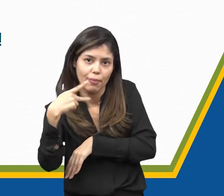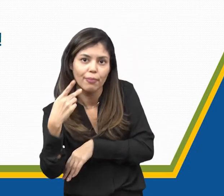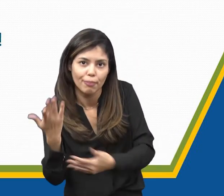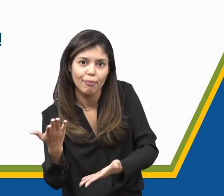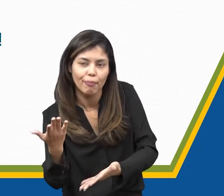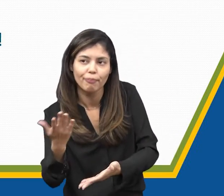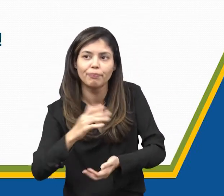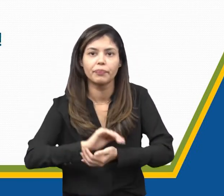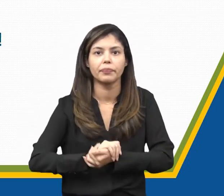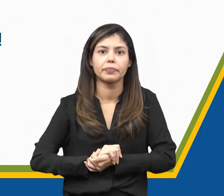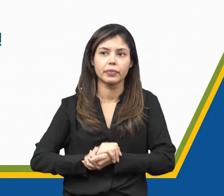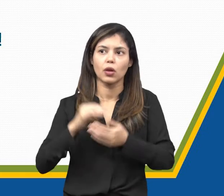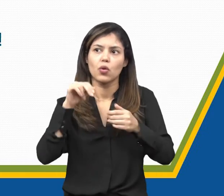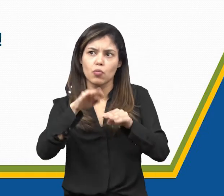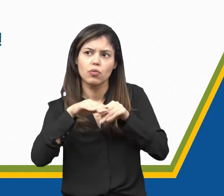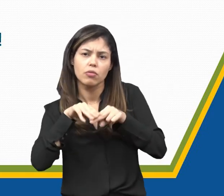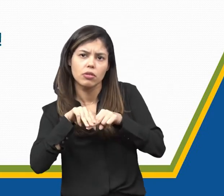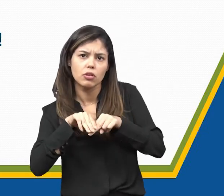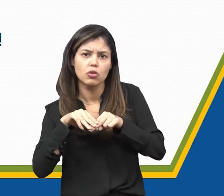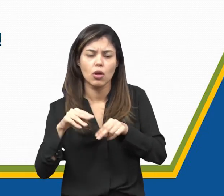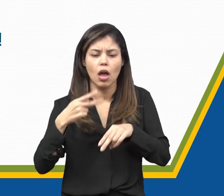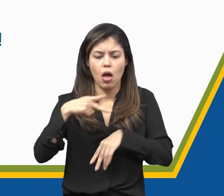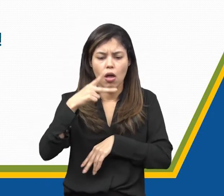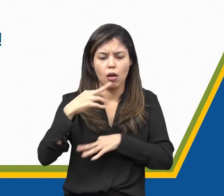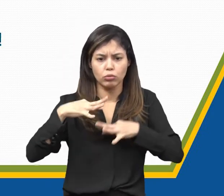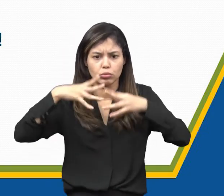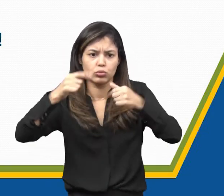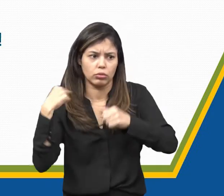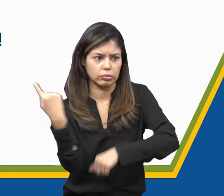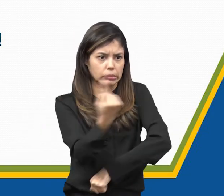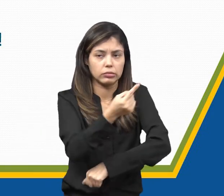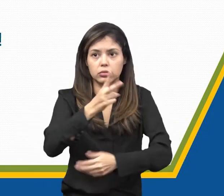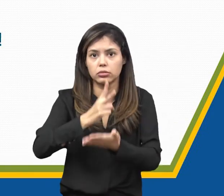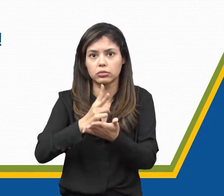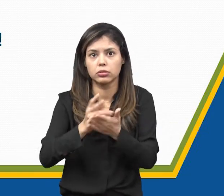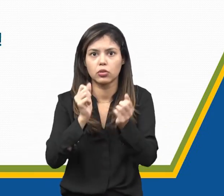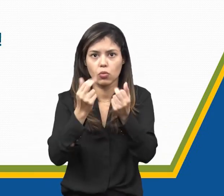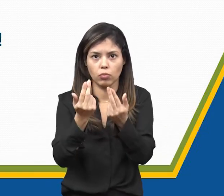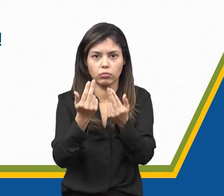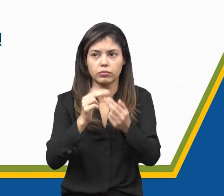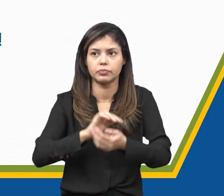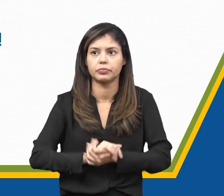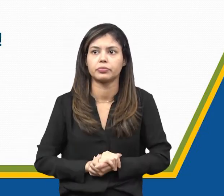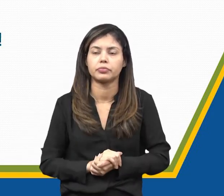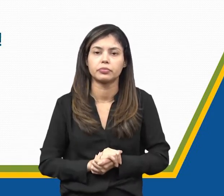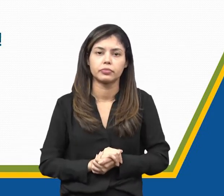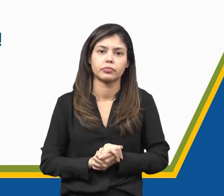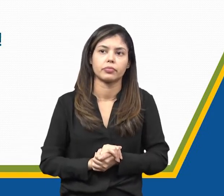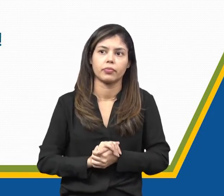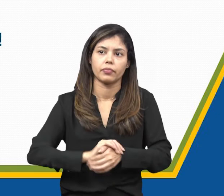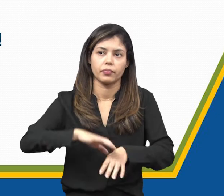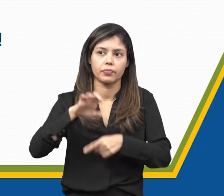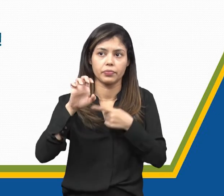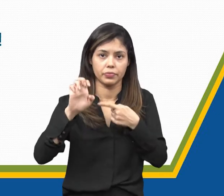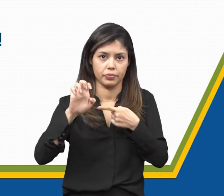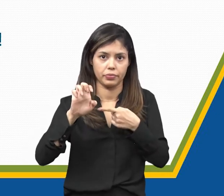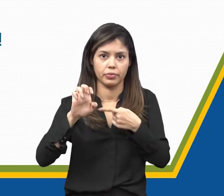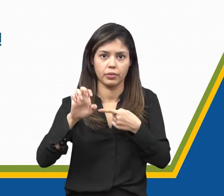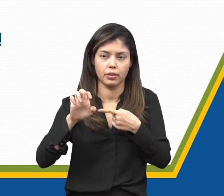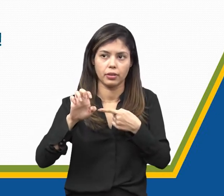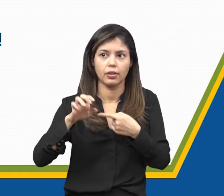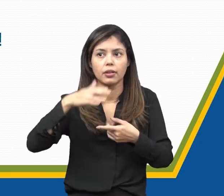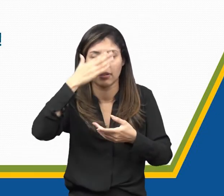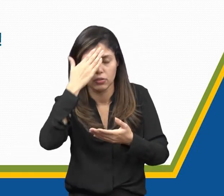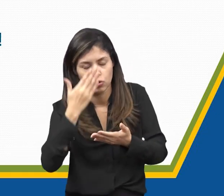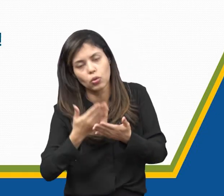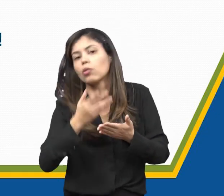hablar, falar. Portanto, no hablen todos al mismo tiempo. Frase de letra E.